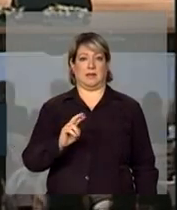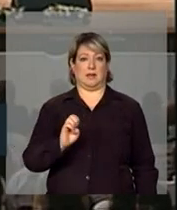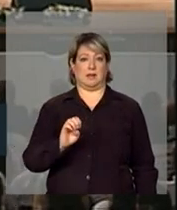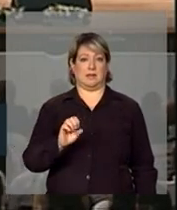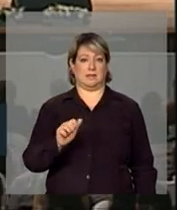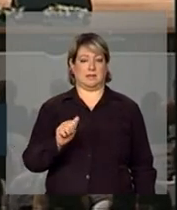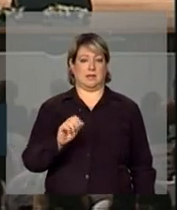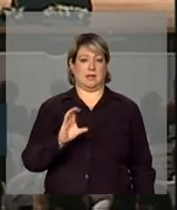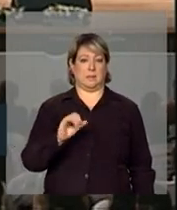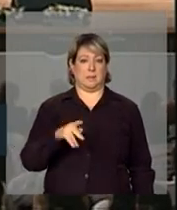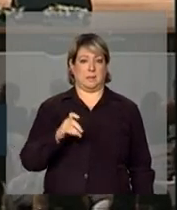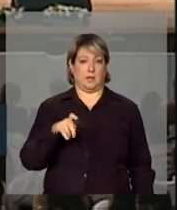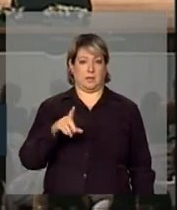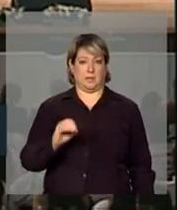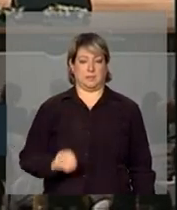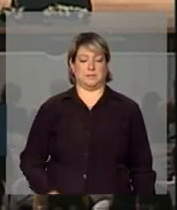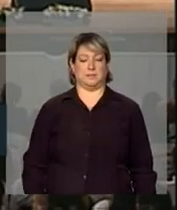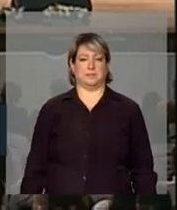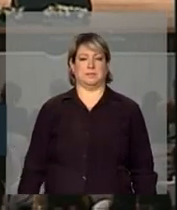Fome, Tereza Campelo.